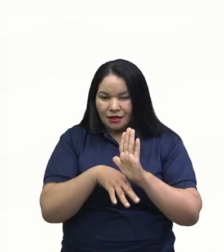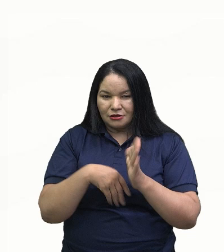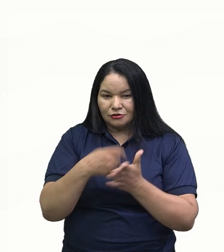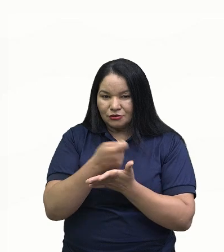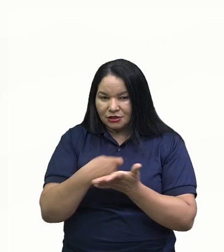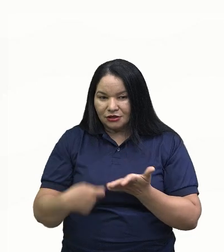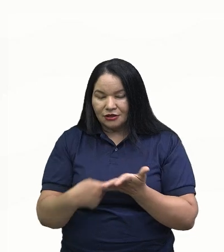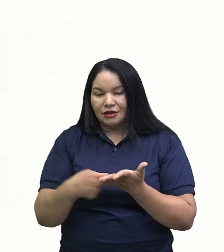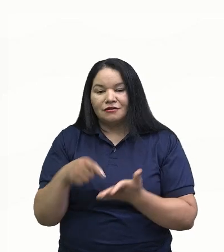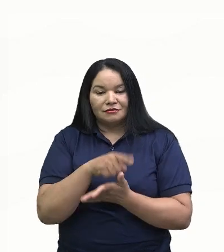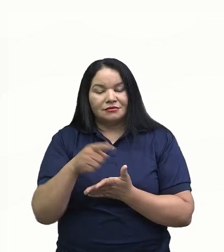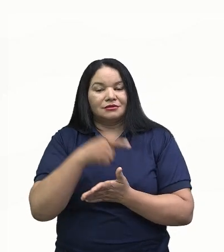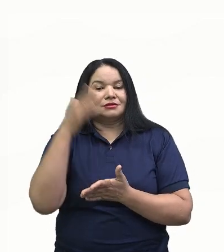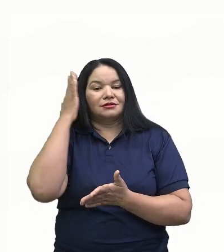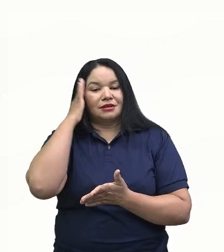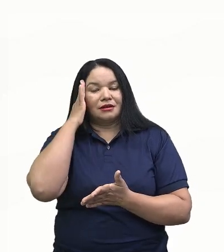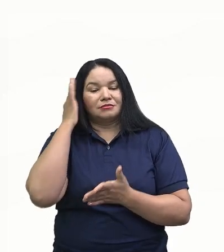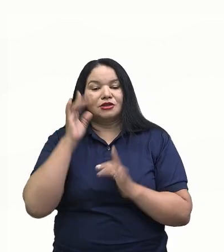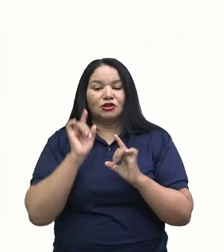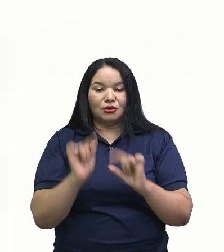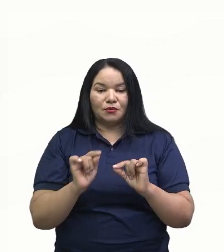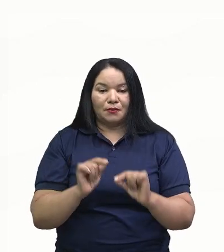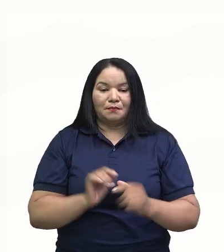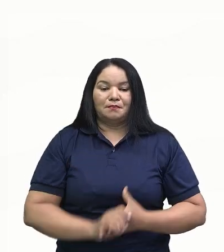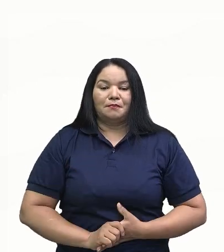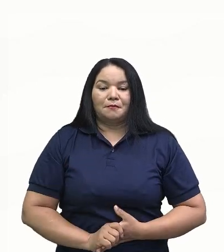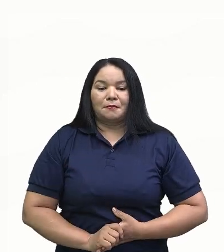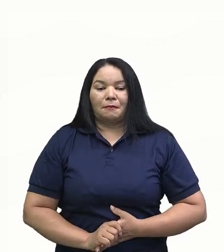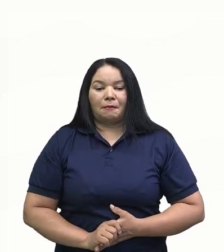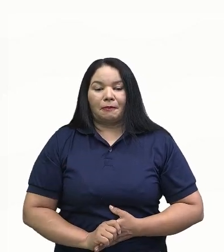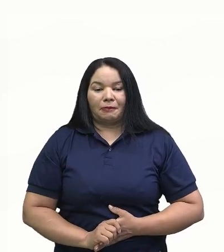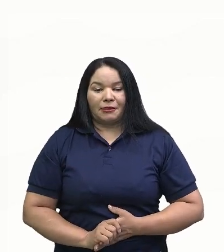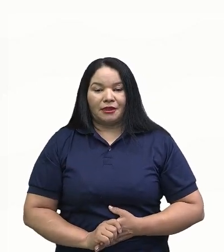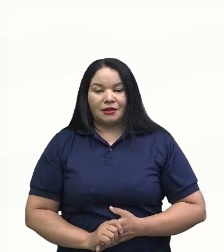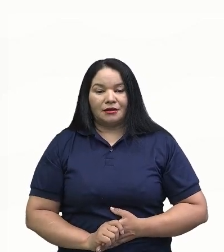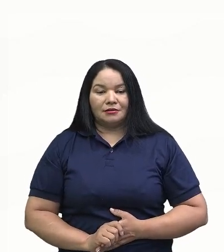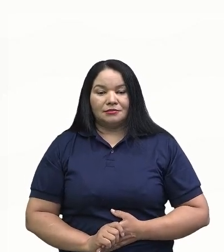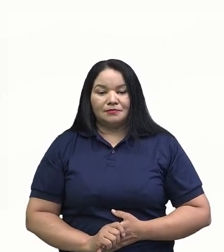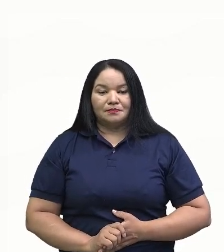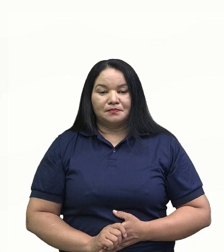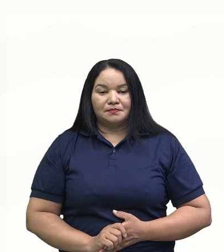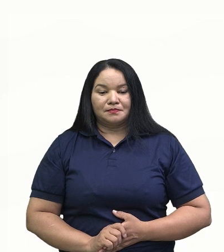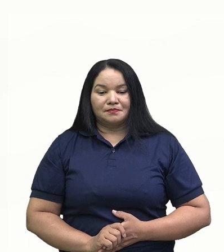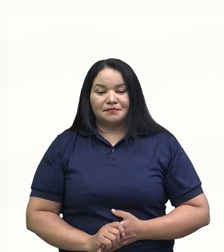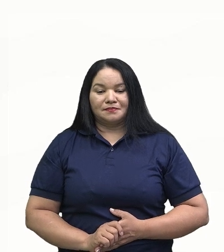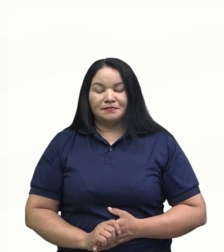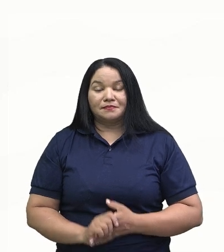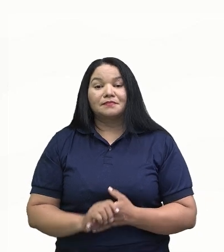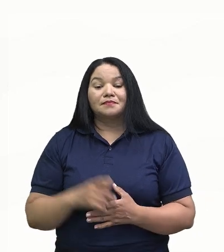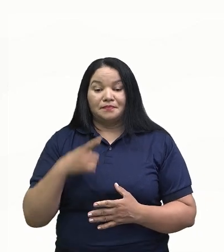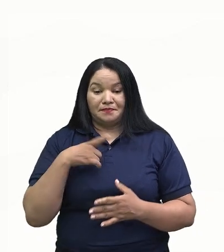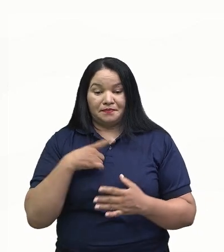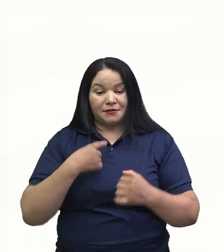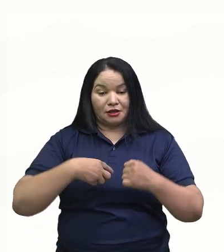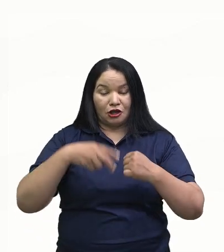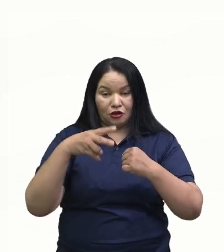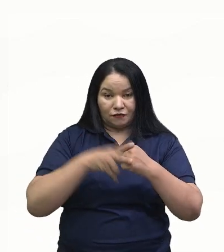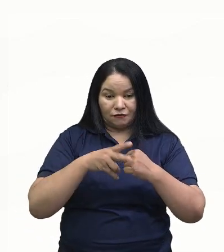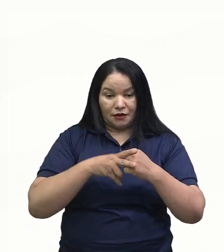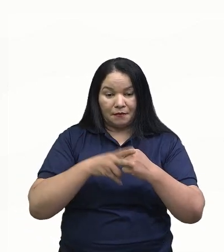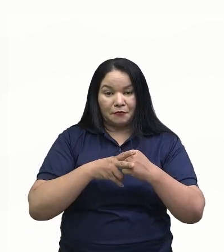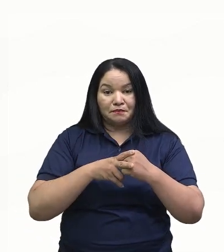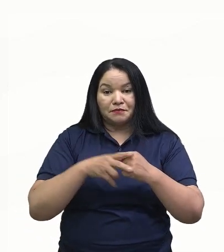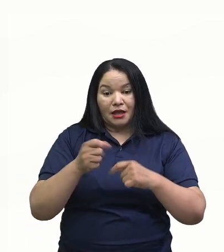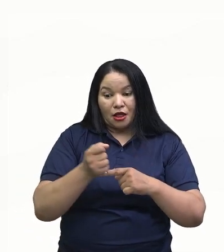a gente tem que saber que quando o verbo estiver